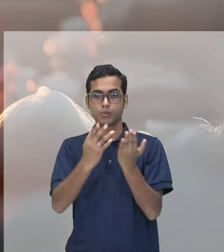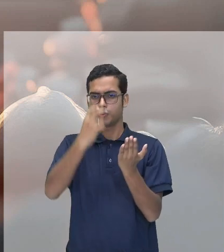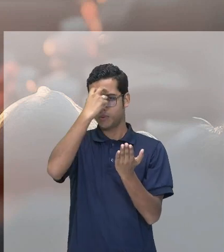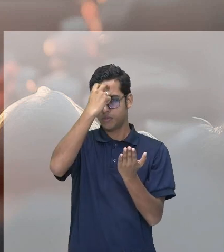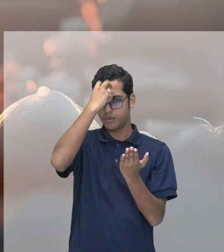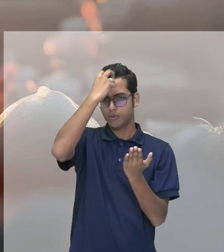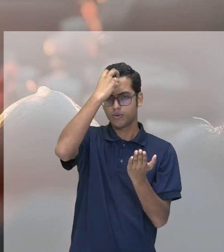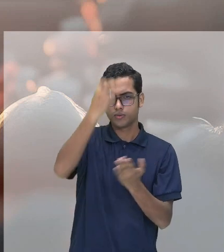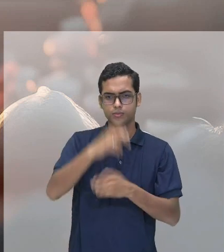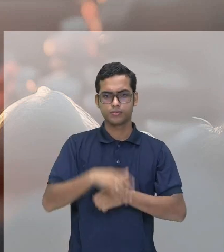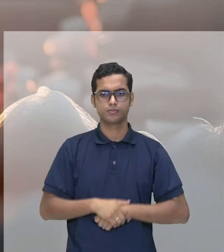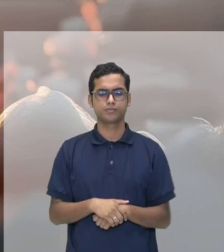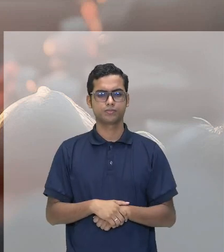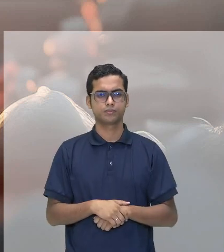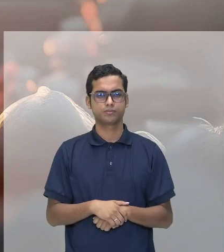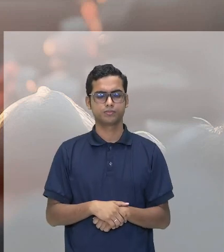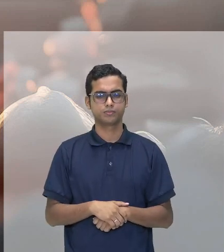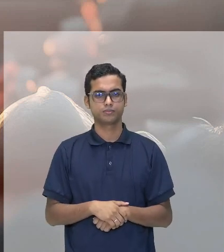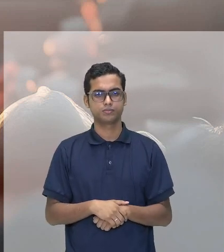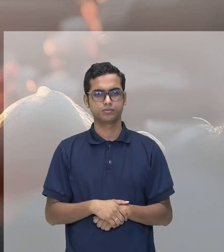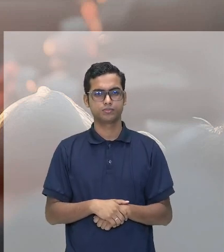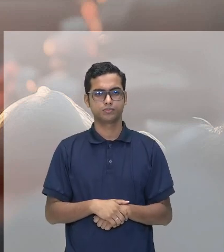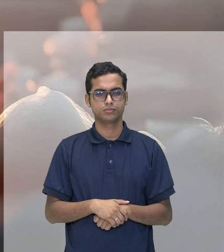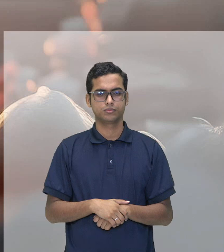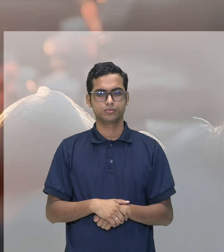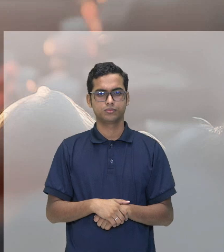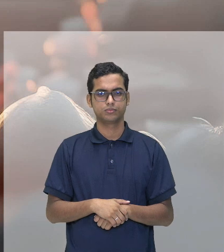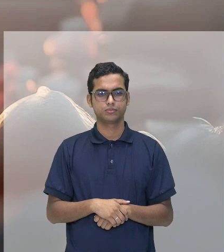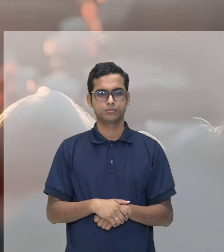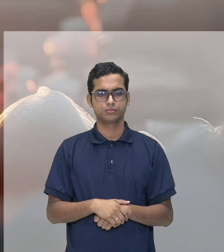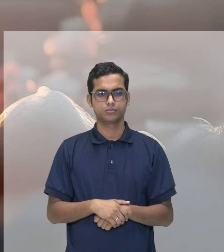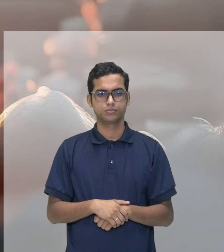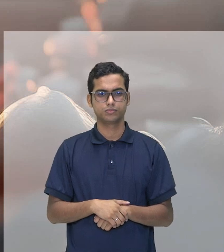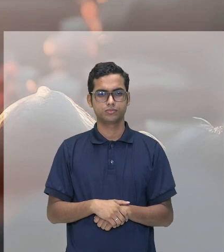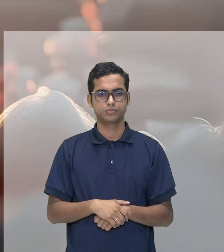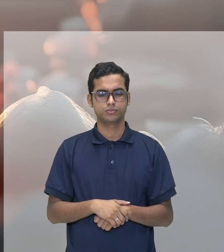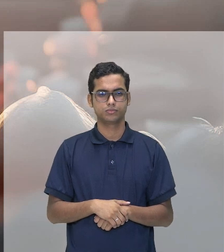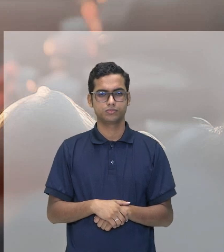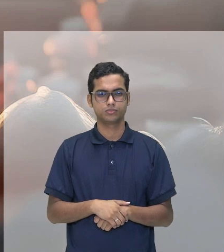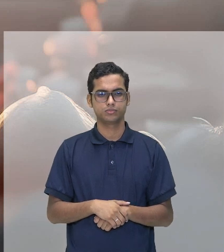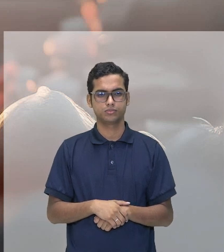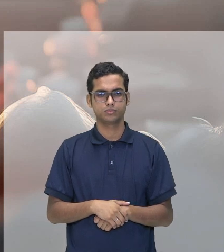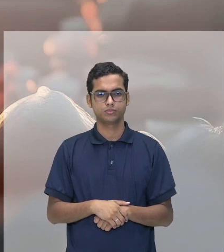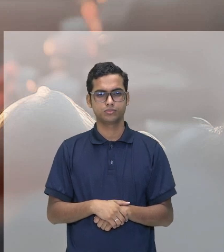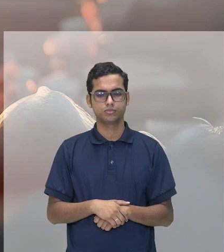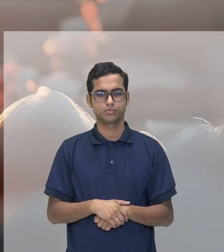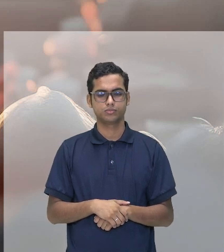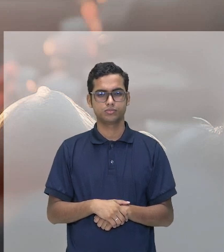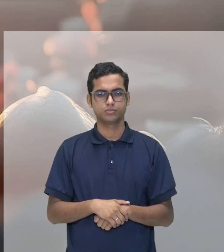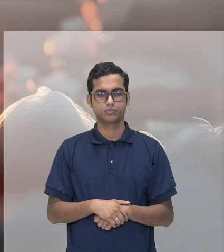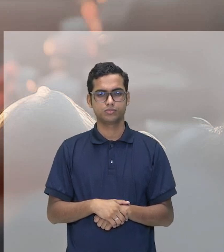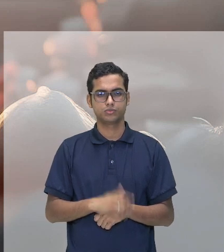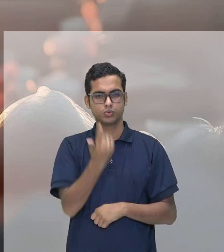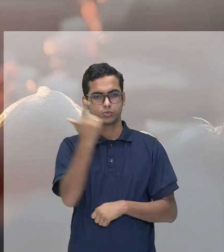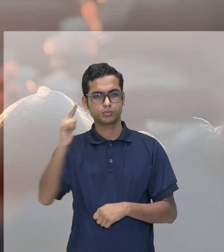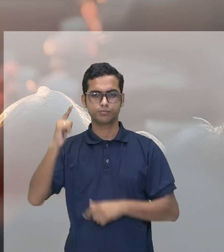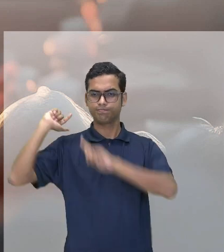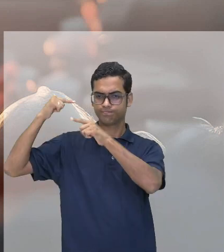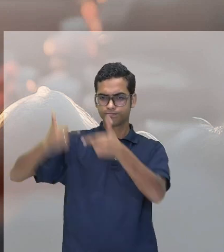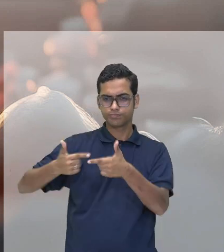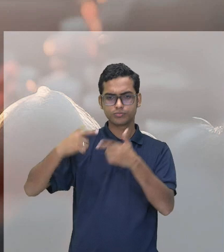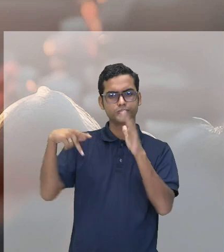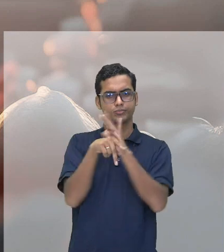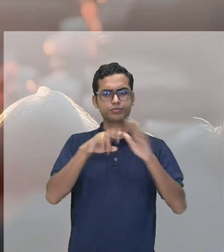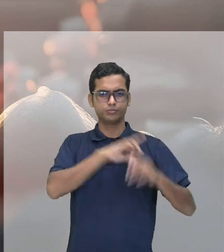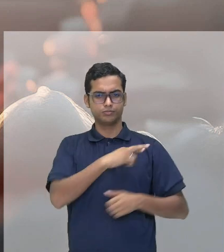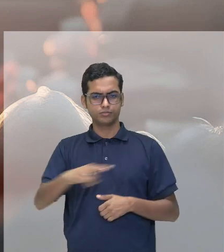nós vamos ver uma outra tradição religiosa que já é mais recente. Ela é daqui da